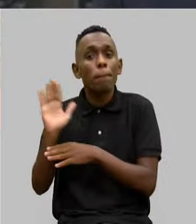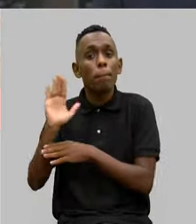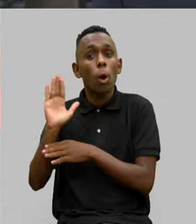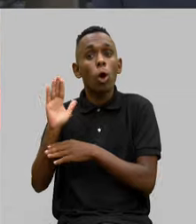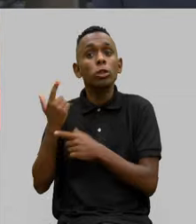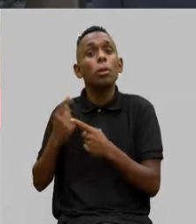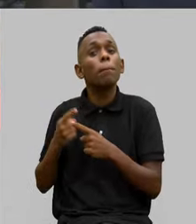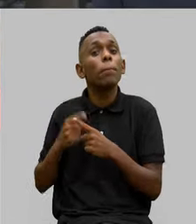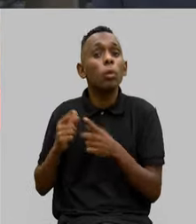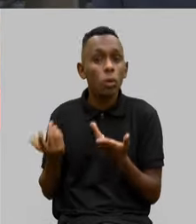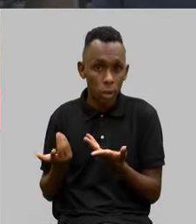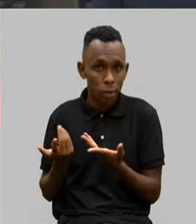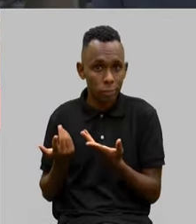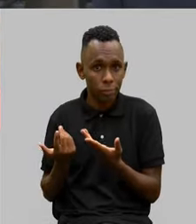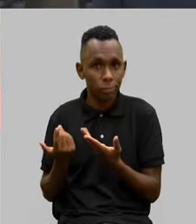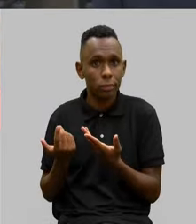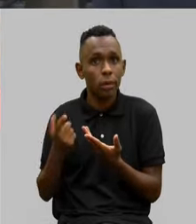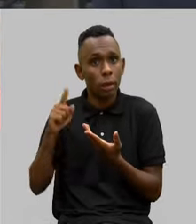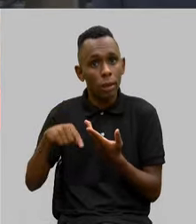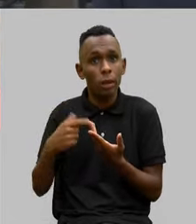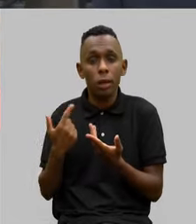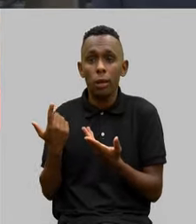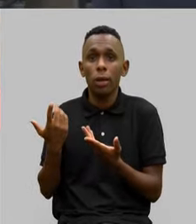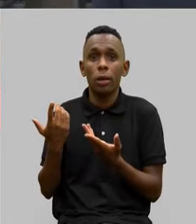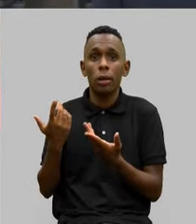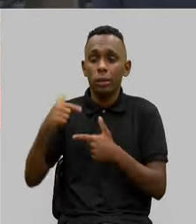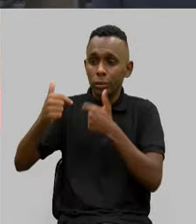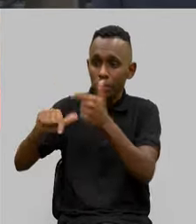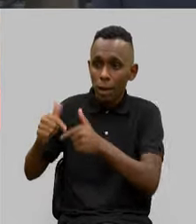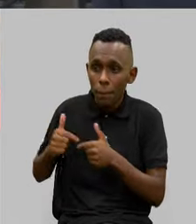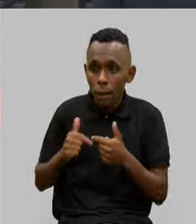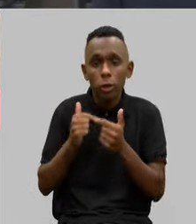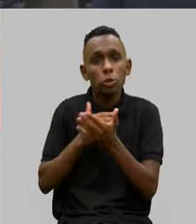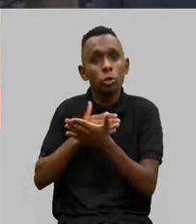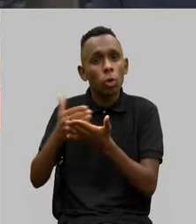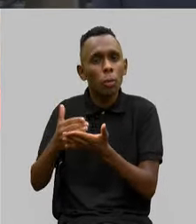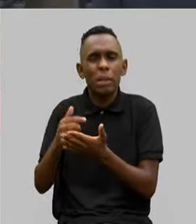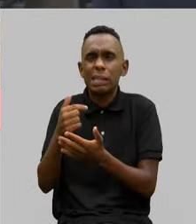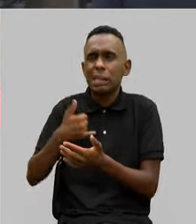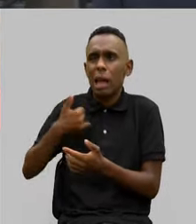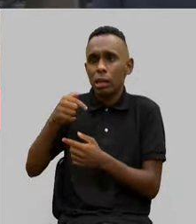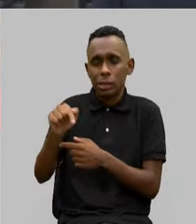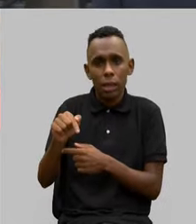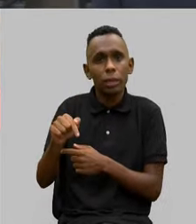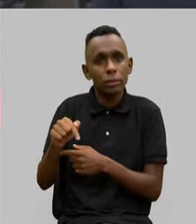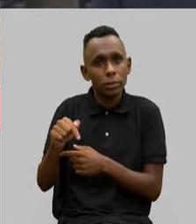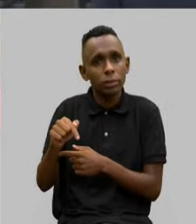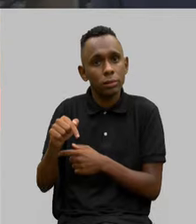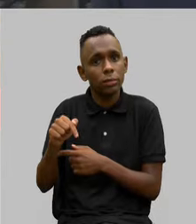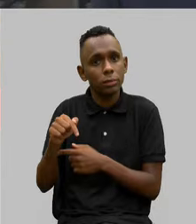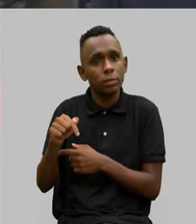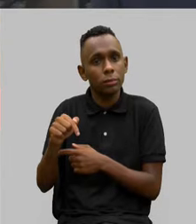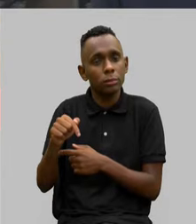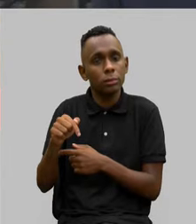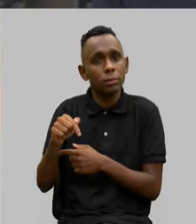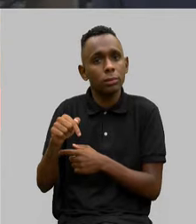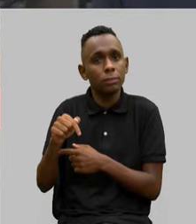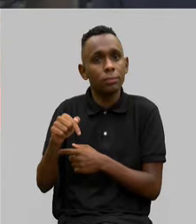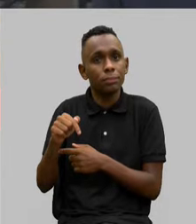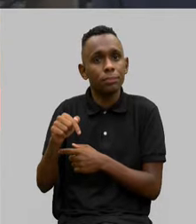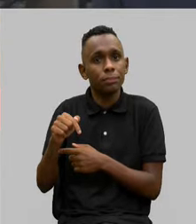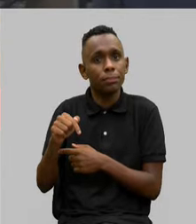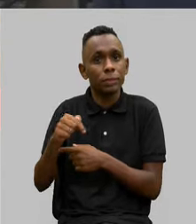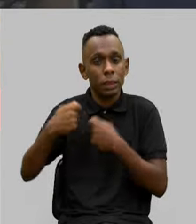regulamentar e não reconhecer que já tem trabalhadores que começa aos s aninhos e